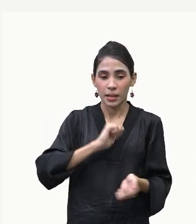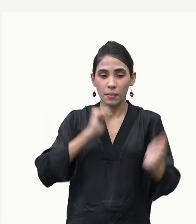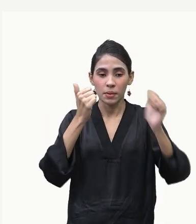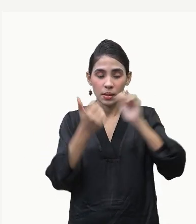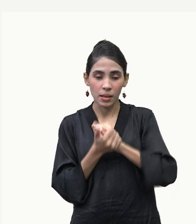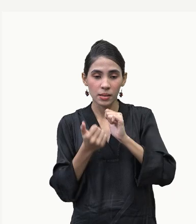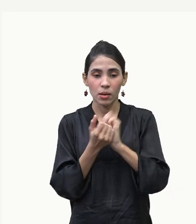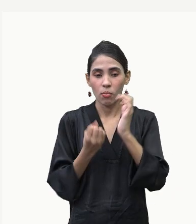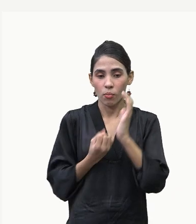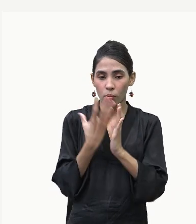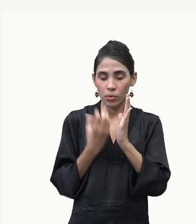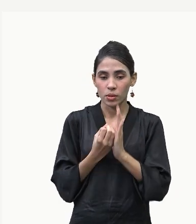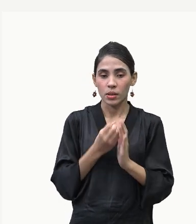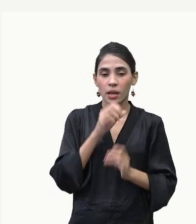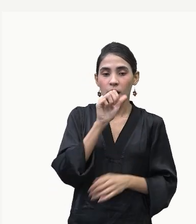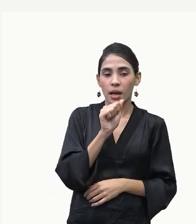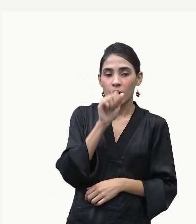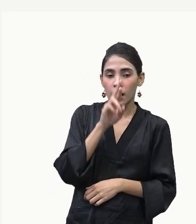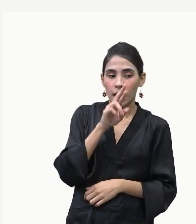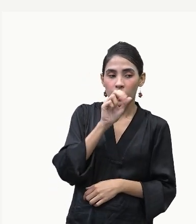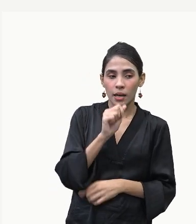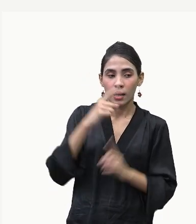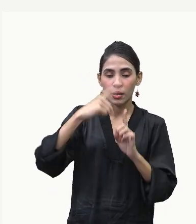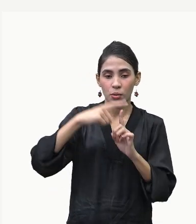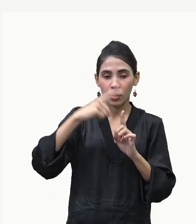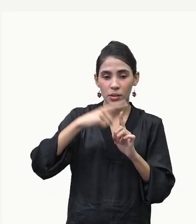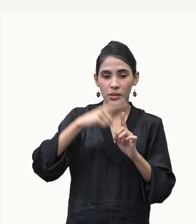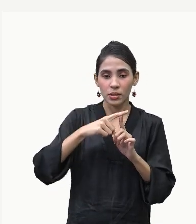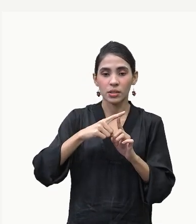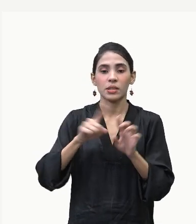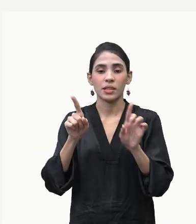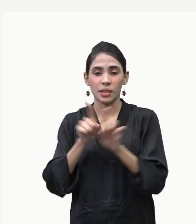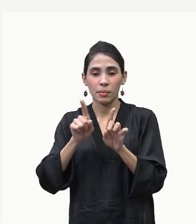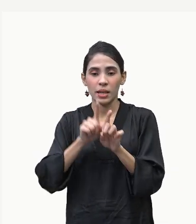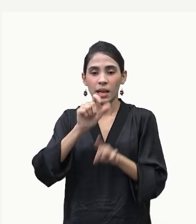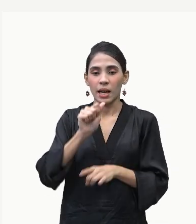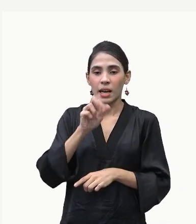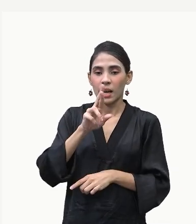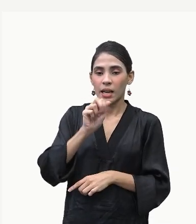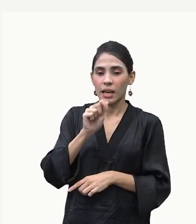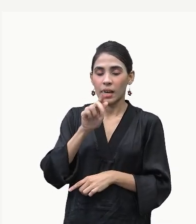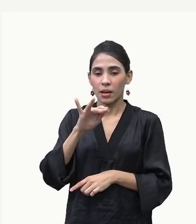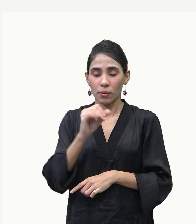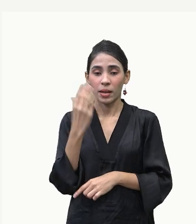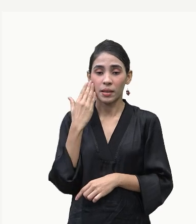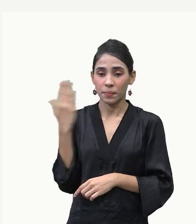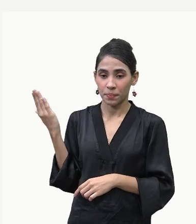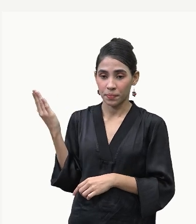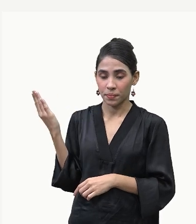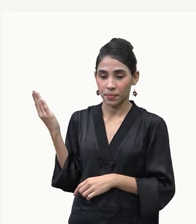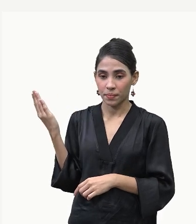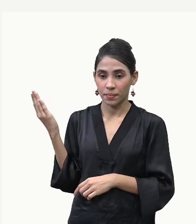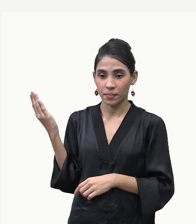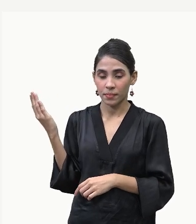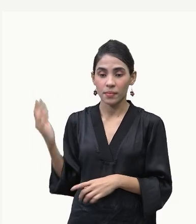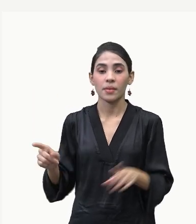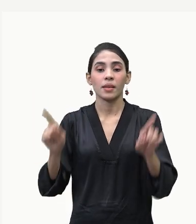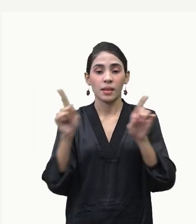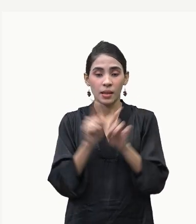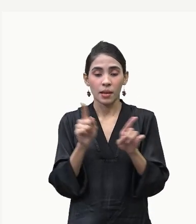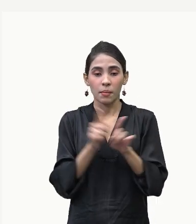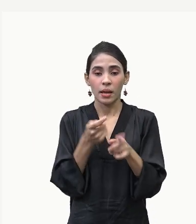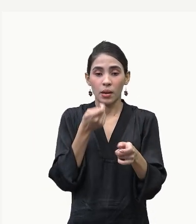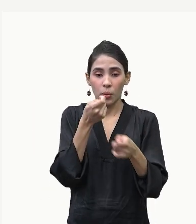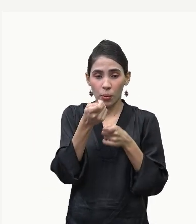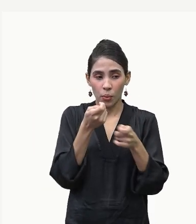do Araguaia-Tocantins, tá? Que é essa região aqui com essa cor. E nós temos também